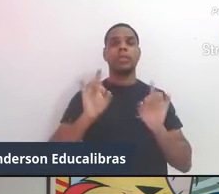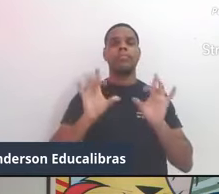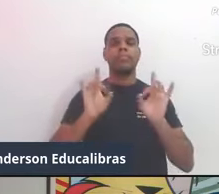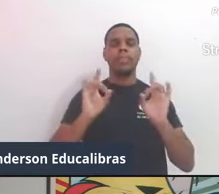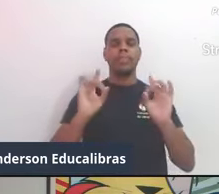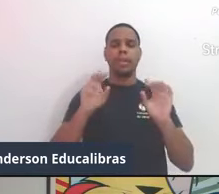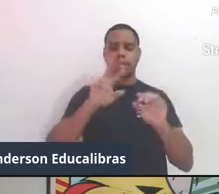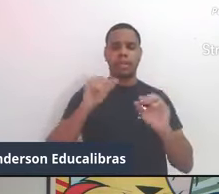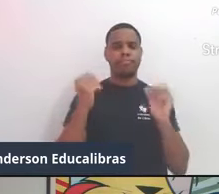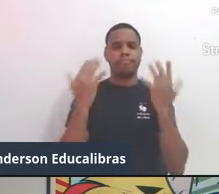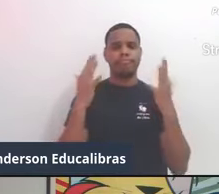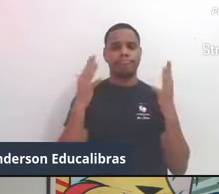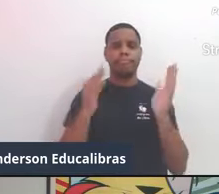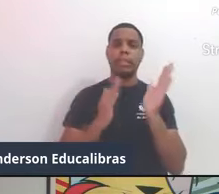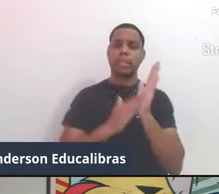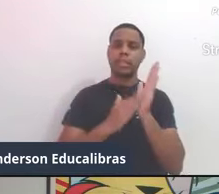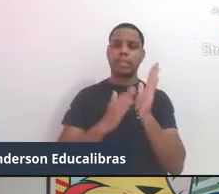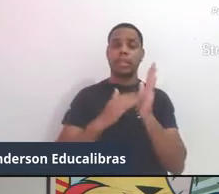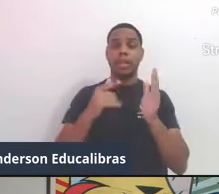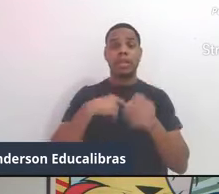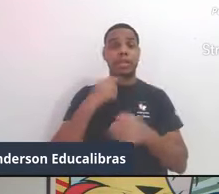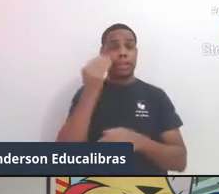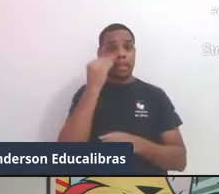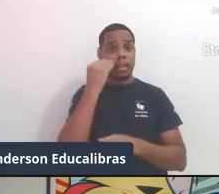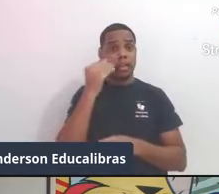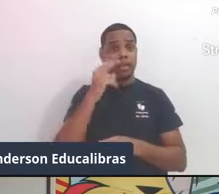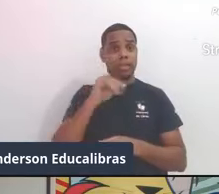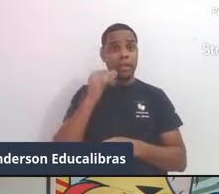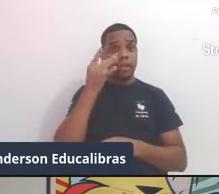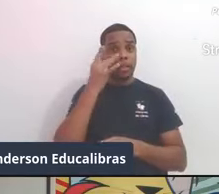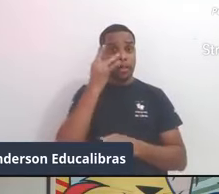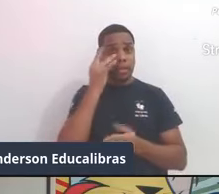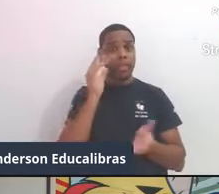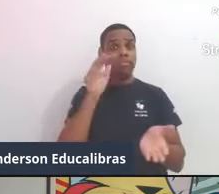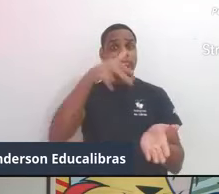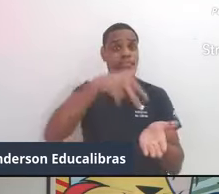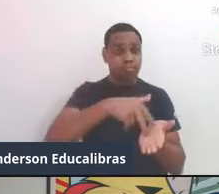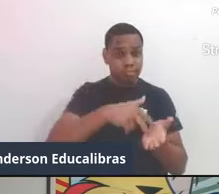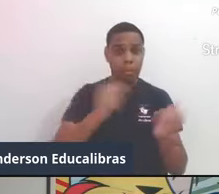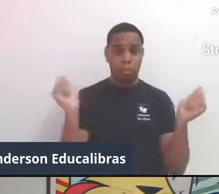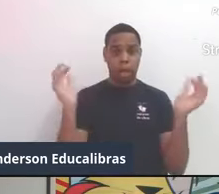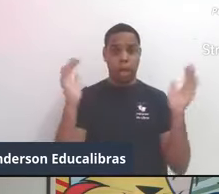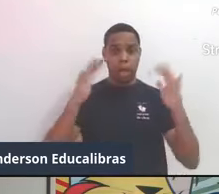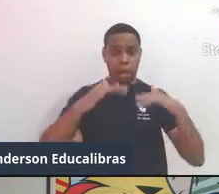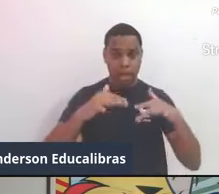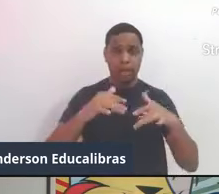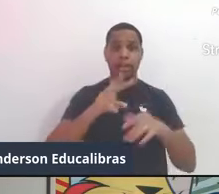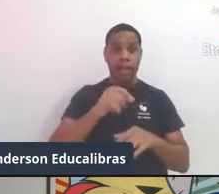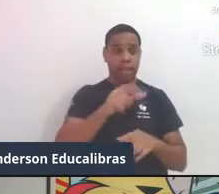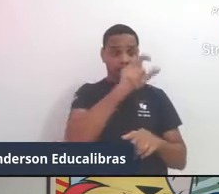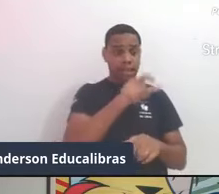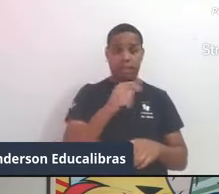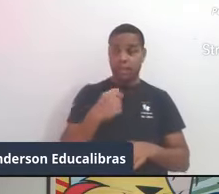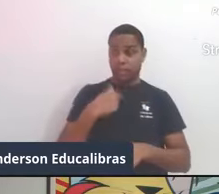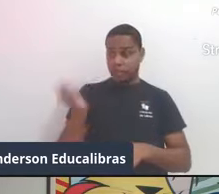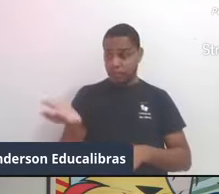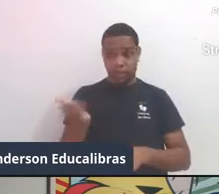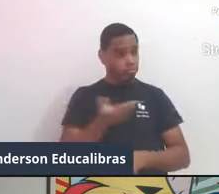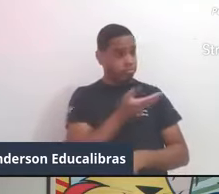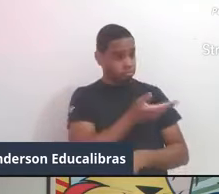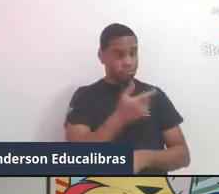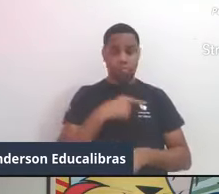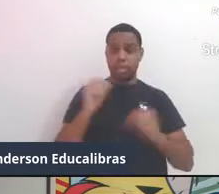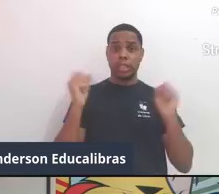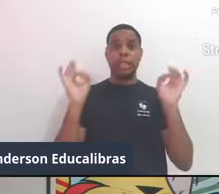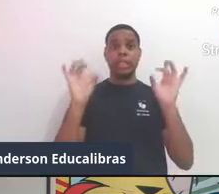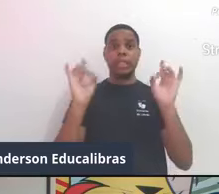celebração presencialmente. Vocês seriam homenageados nessa nossa